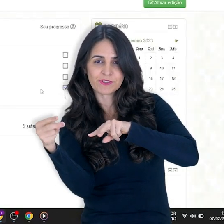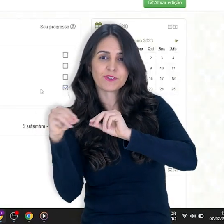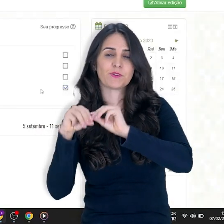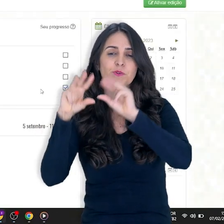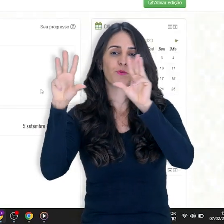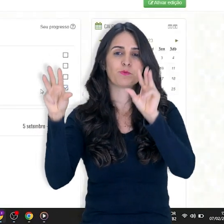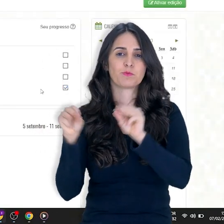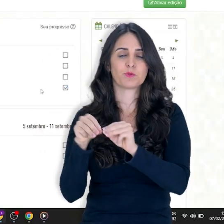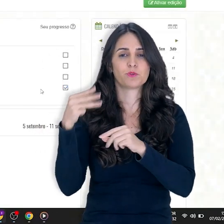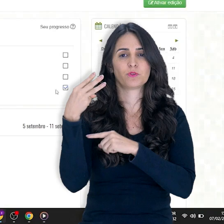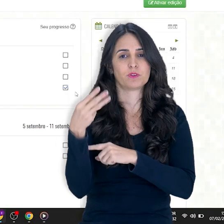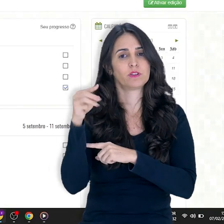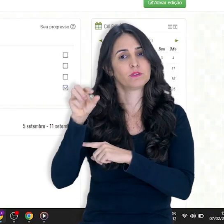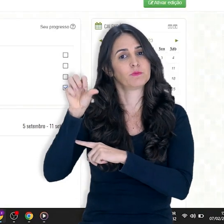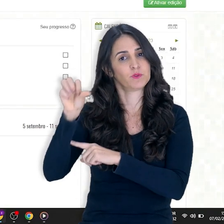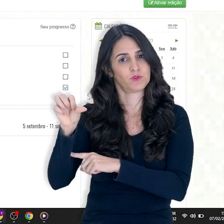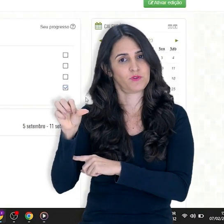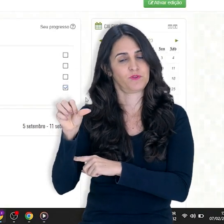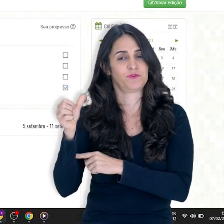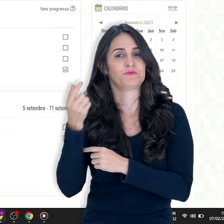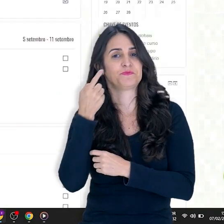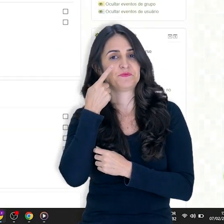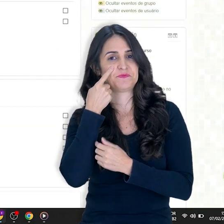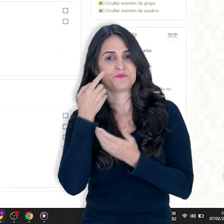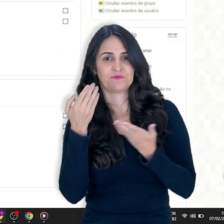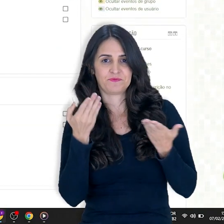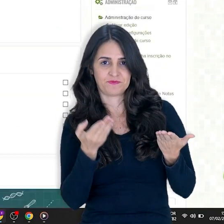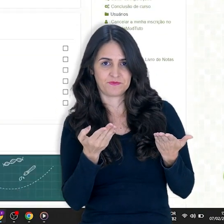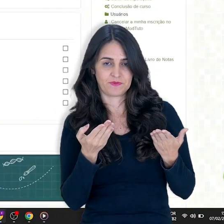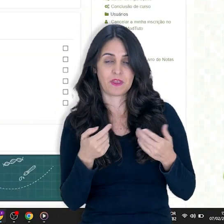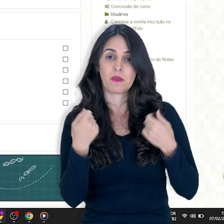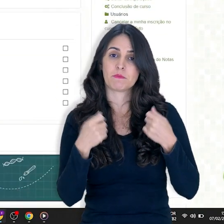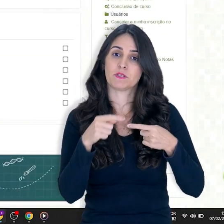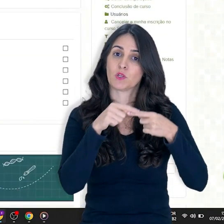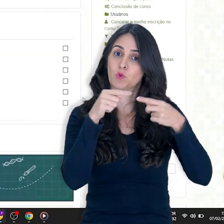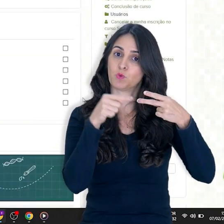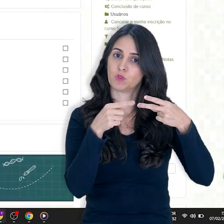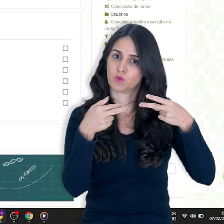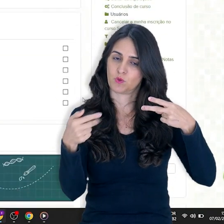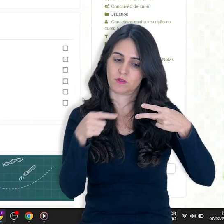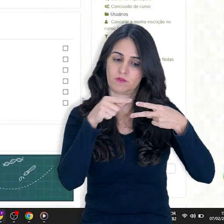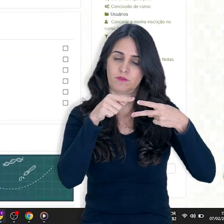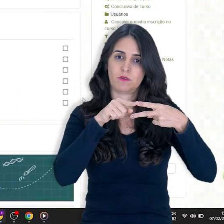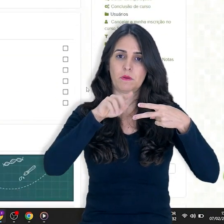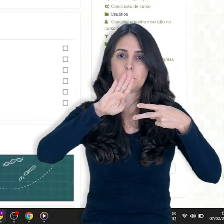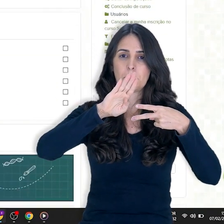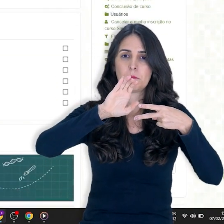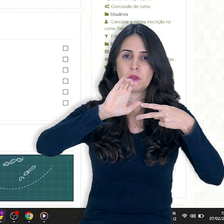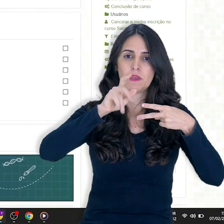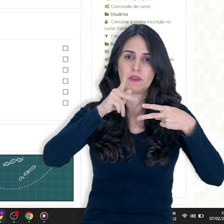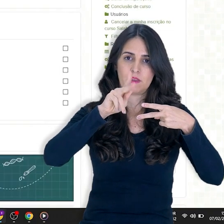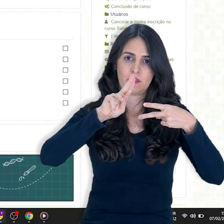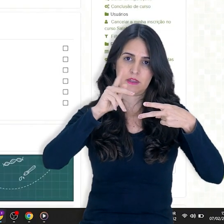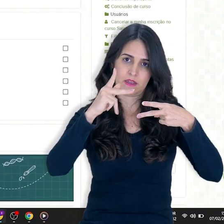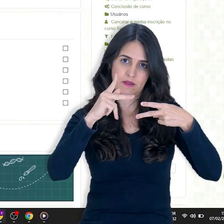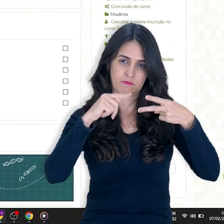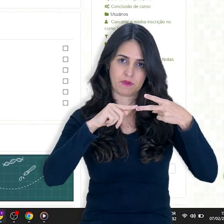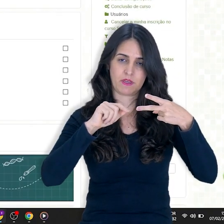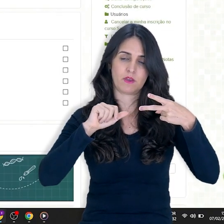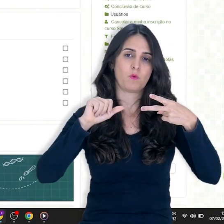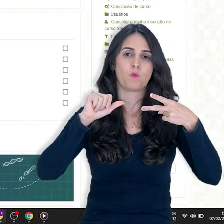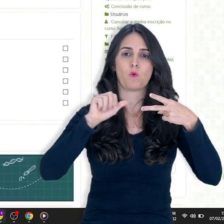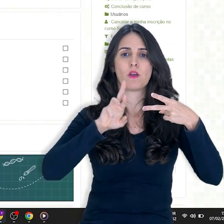Então, você vai precisar de dois recursos nesse movimento de levar as salas, que é o backup